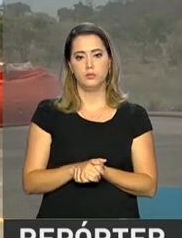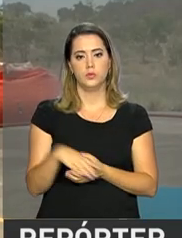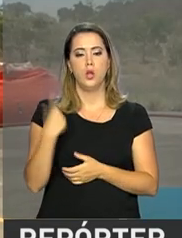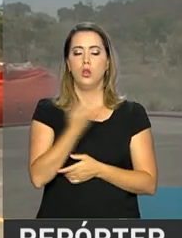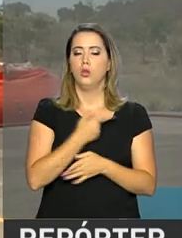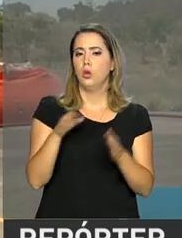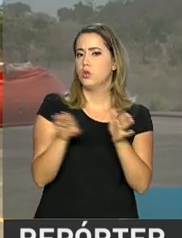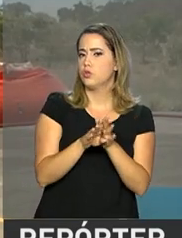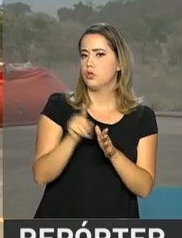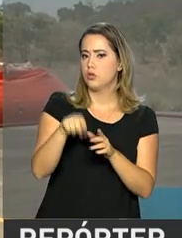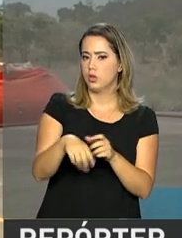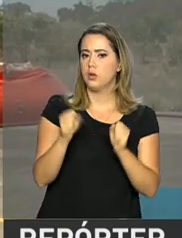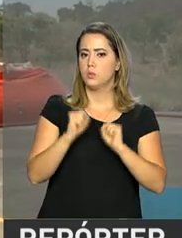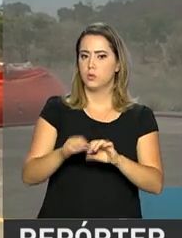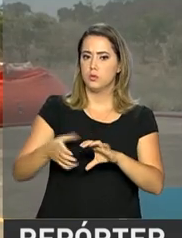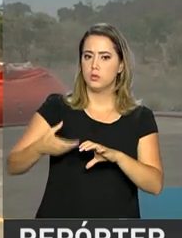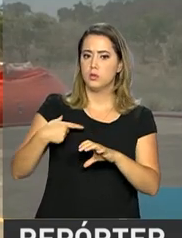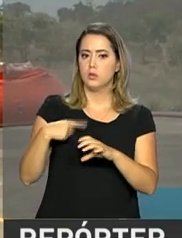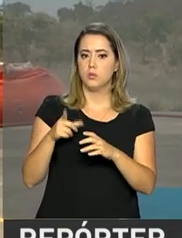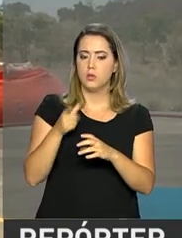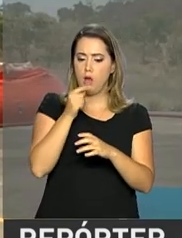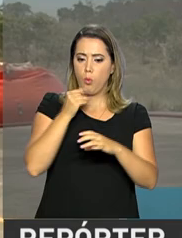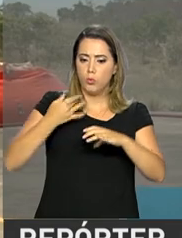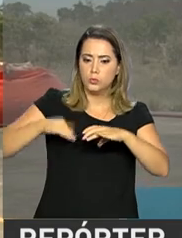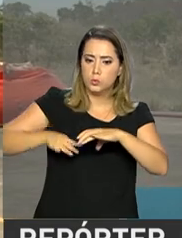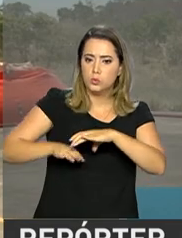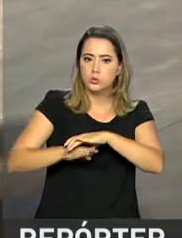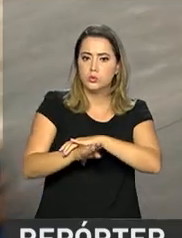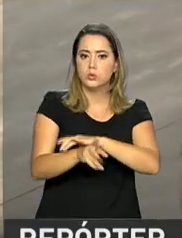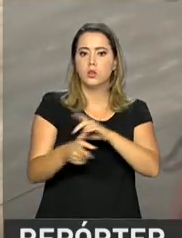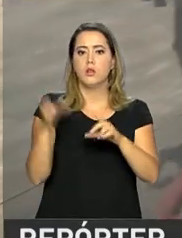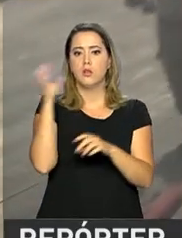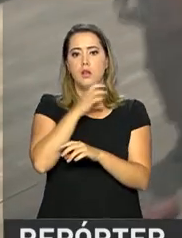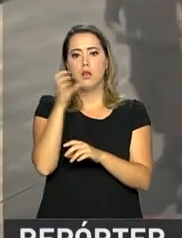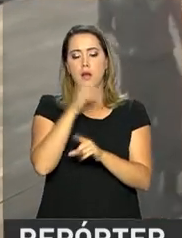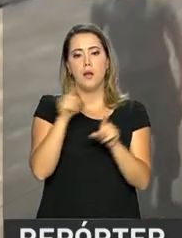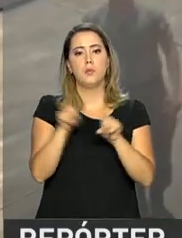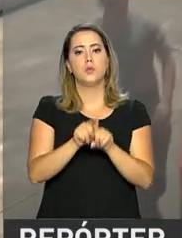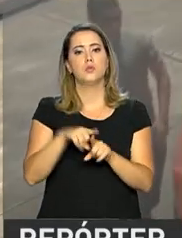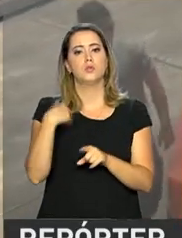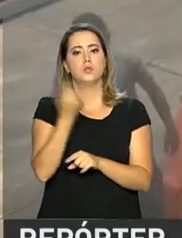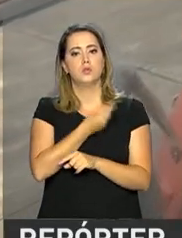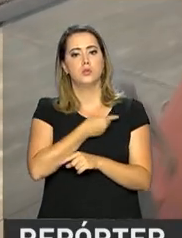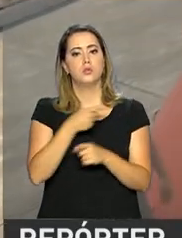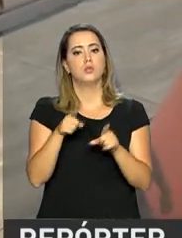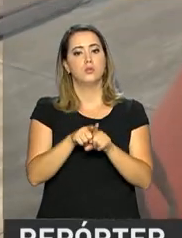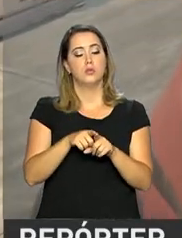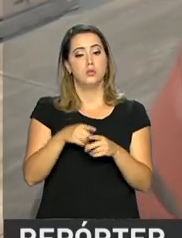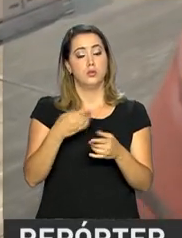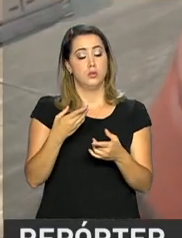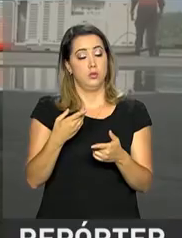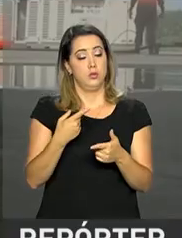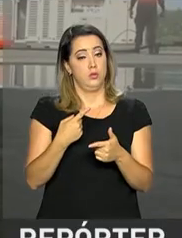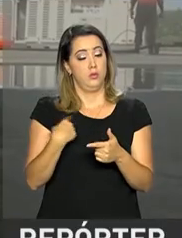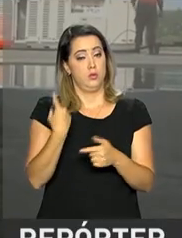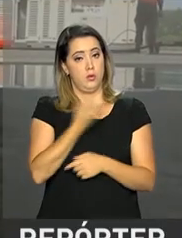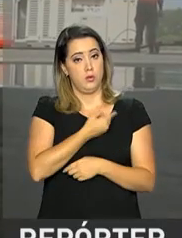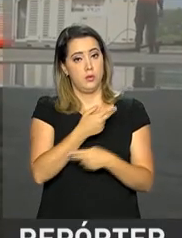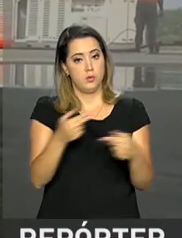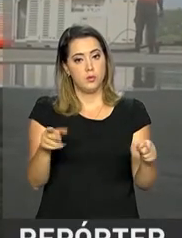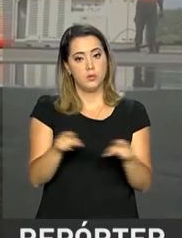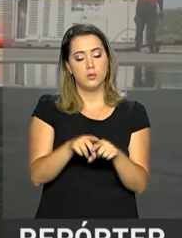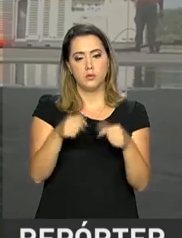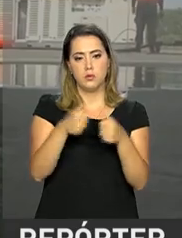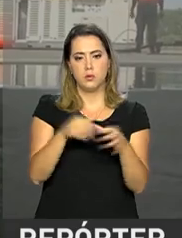conseguimos encher as piscinas, tivemos o apoio aqui da Ala 2, que proporcionou a rapidez do nosso material estar pronto para o